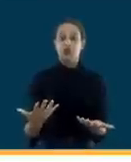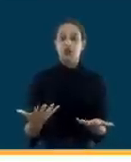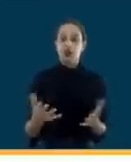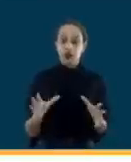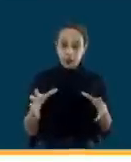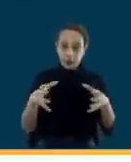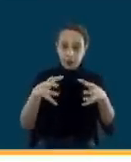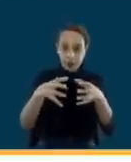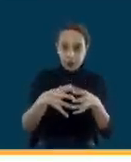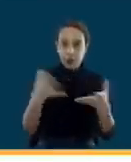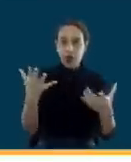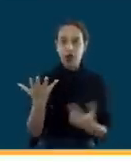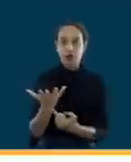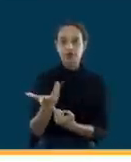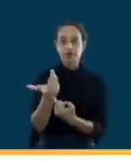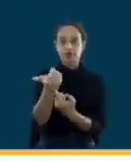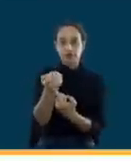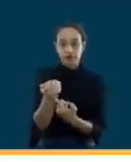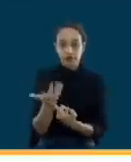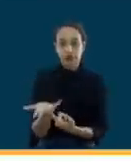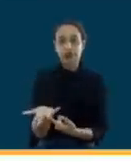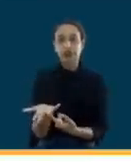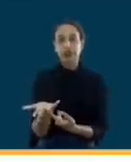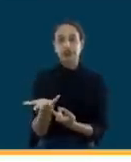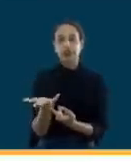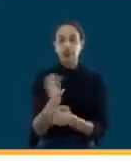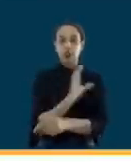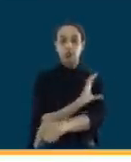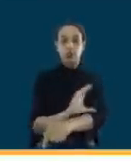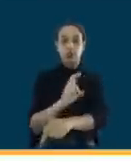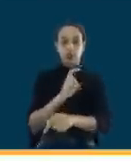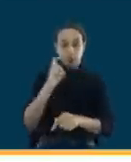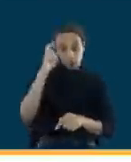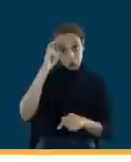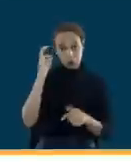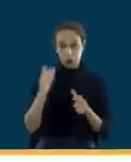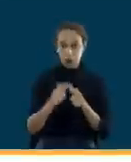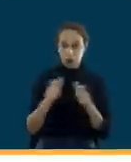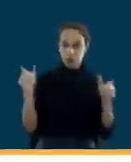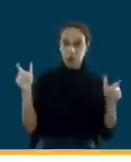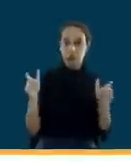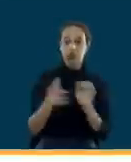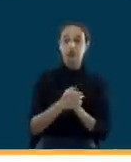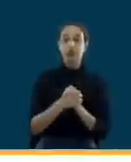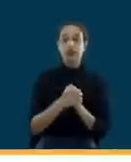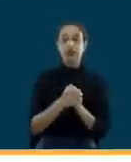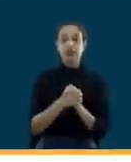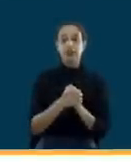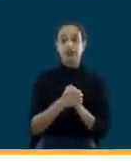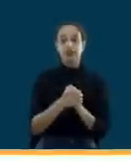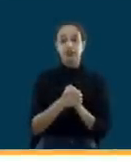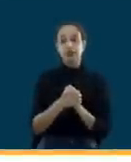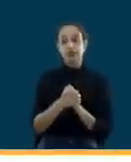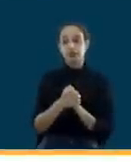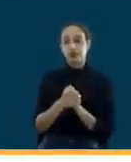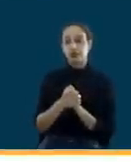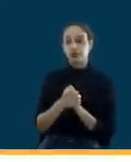mundo do mundo da cultura, de modo geral, o mundo artístico em particular,